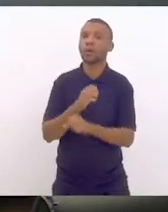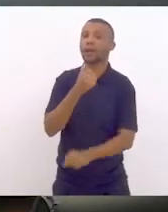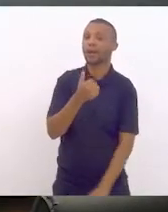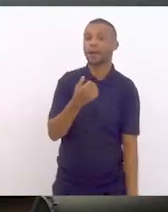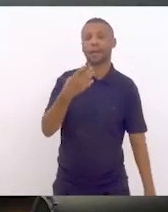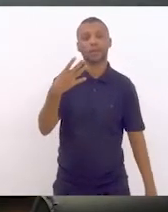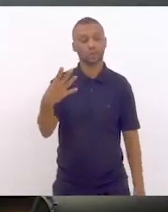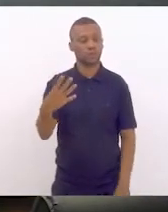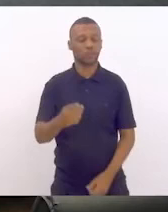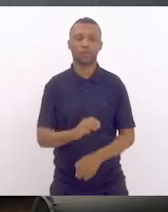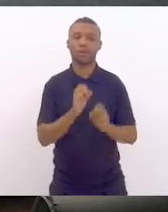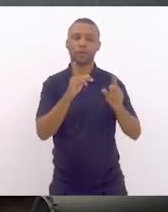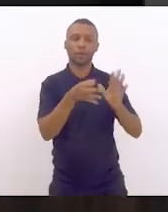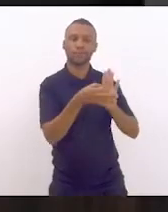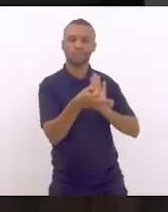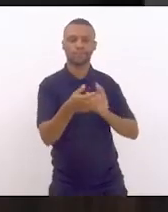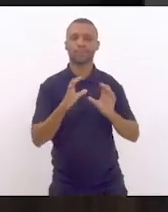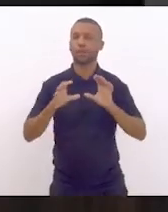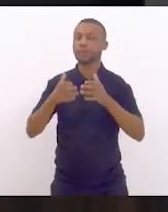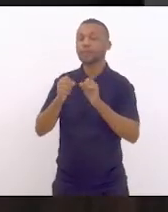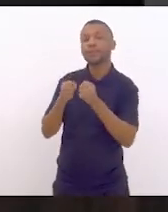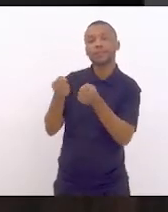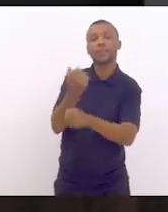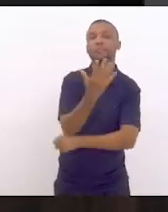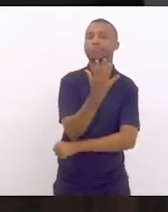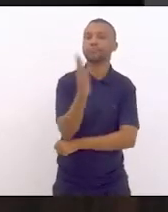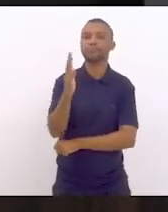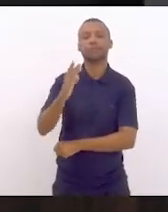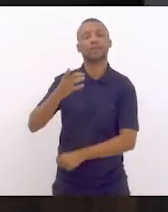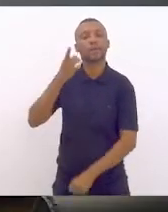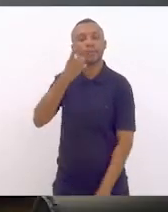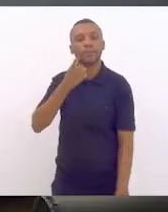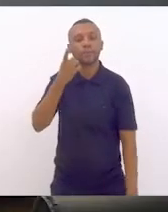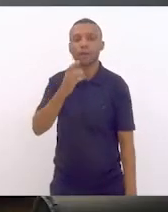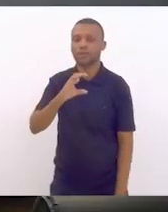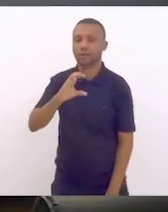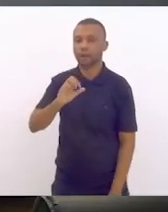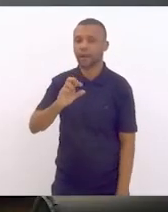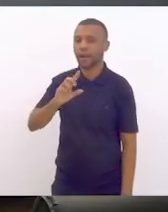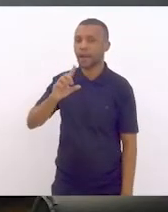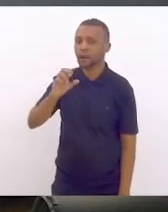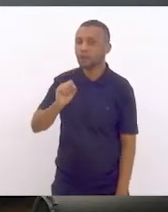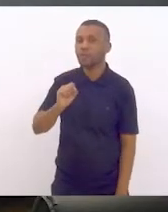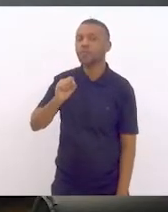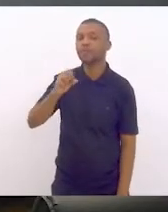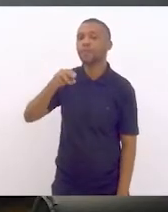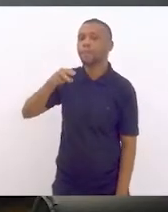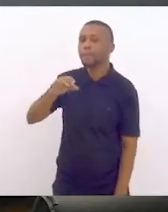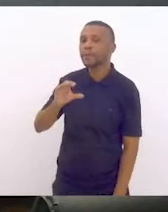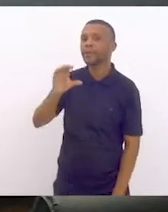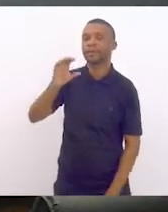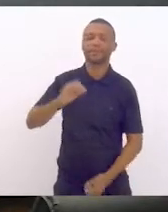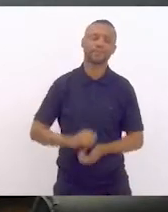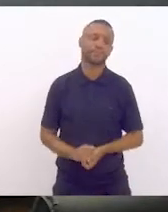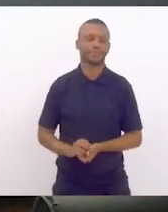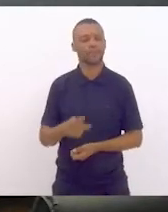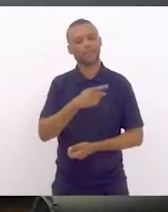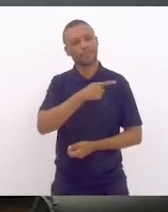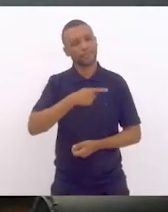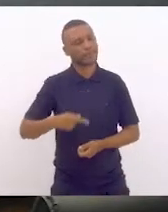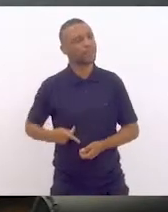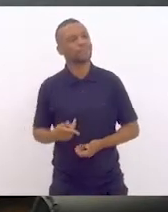Então, o parecer é esse. Pela Comissão de Defesa do Ambiente, deputado Carlos Mink. Presidente orgânico, André